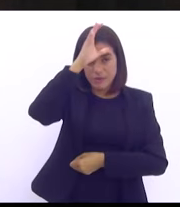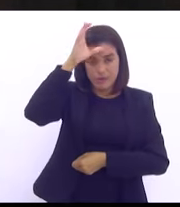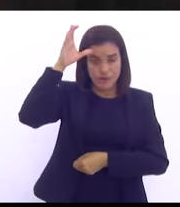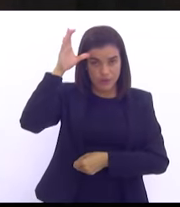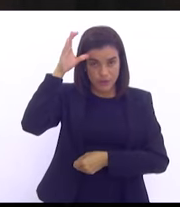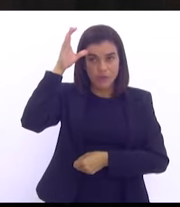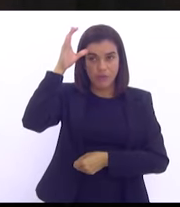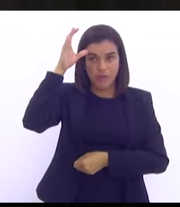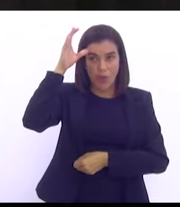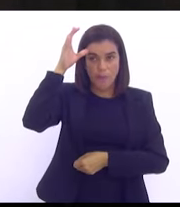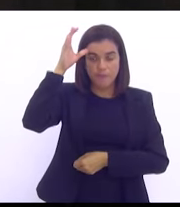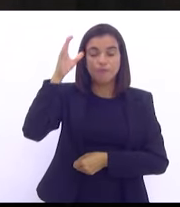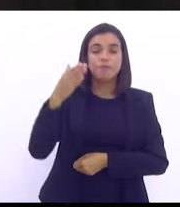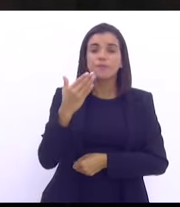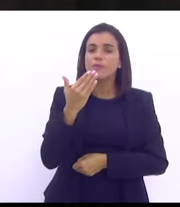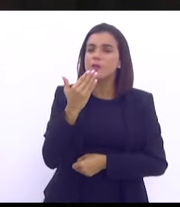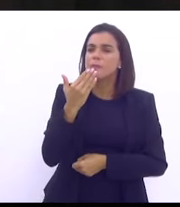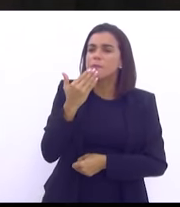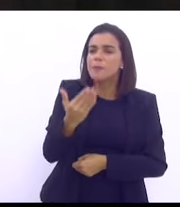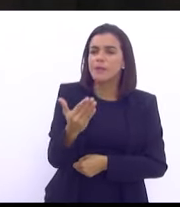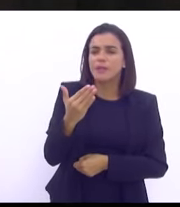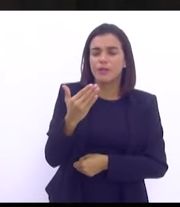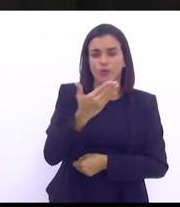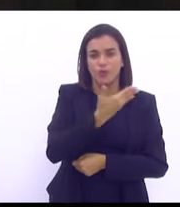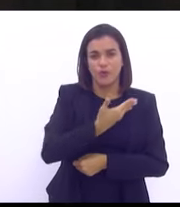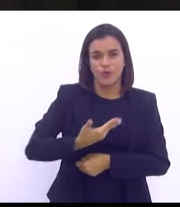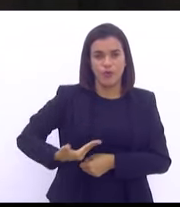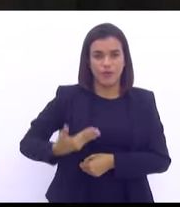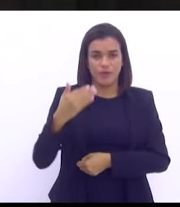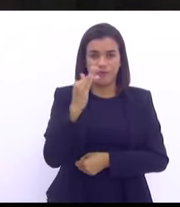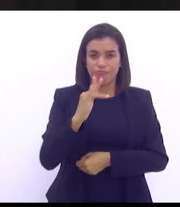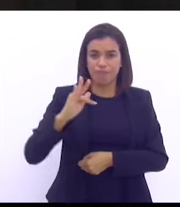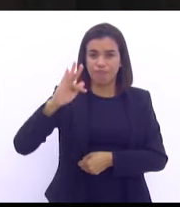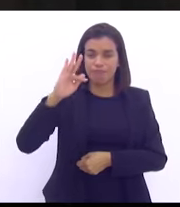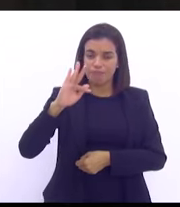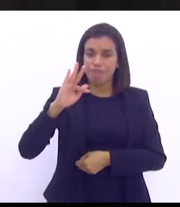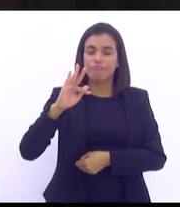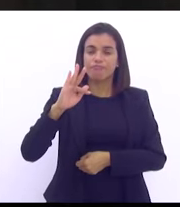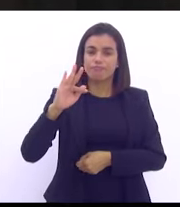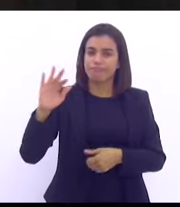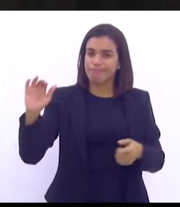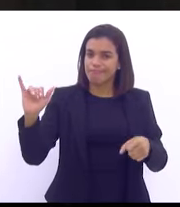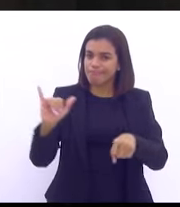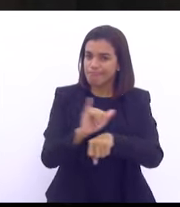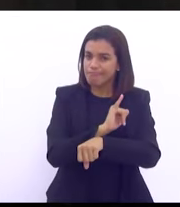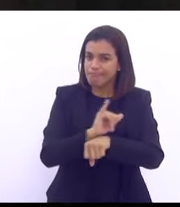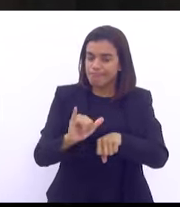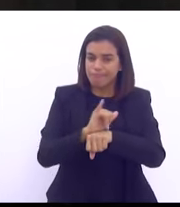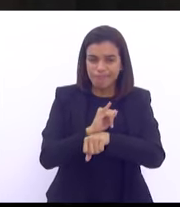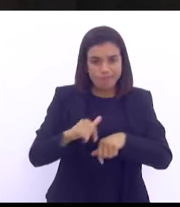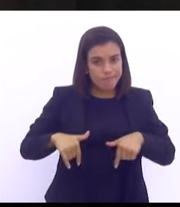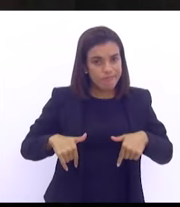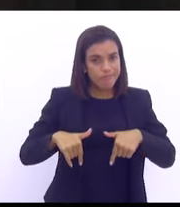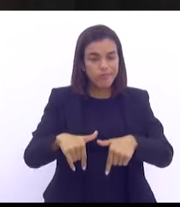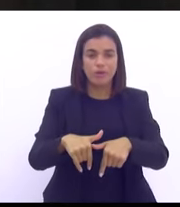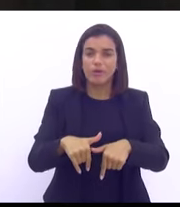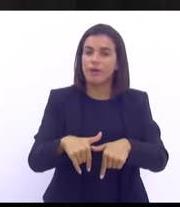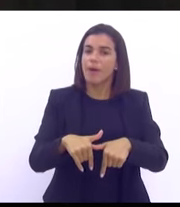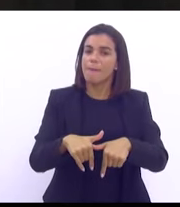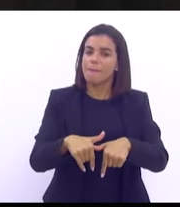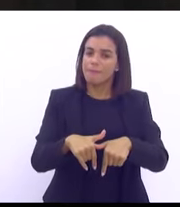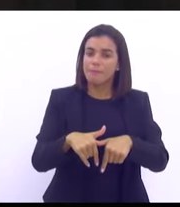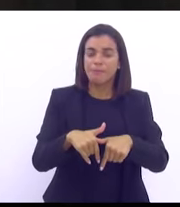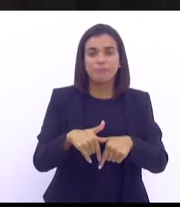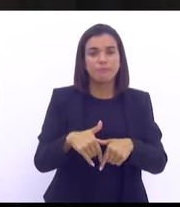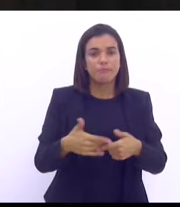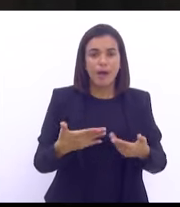Adir Damus, pedindo para que o governo federal adote as devidas providências para cobrar a